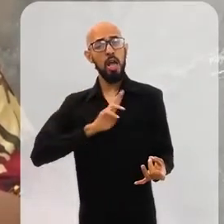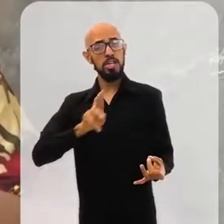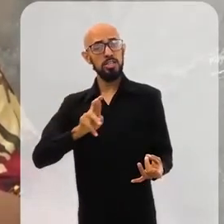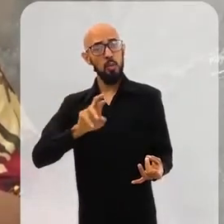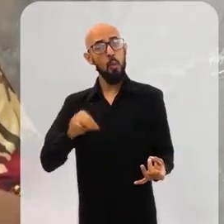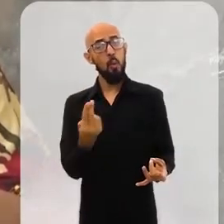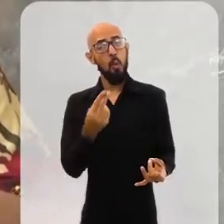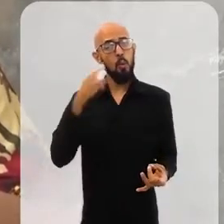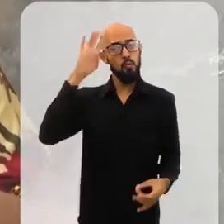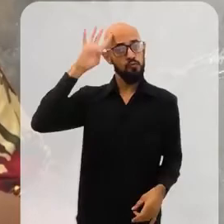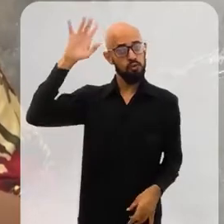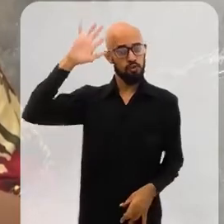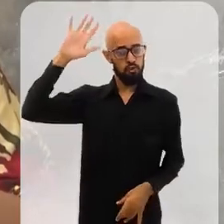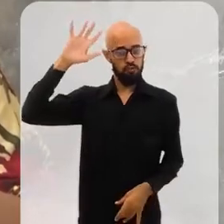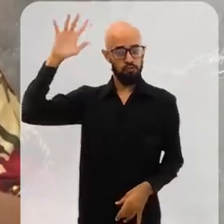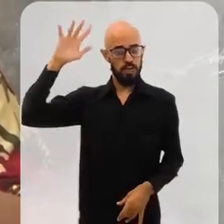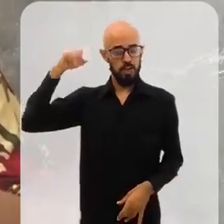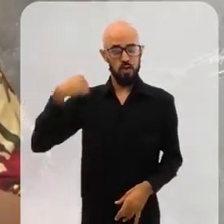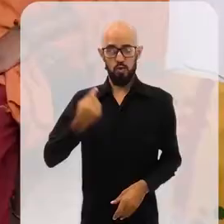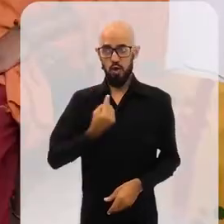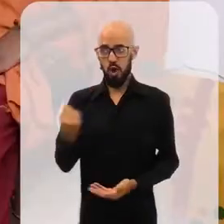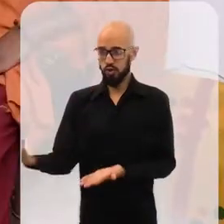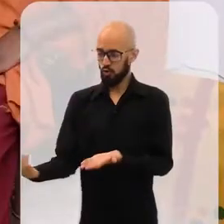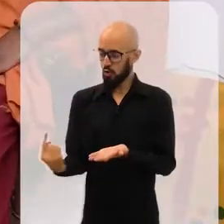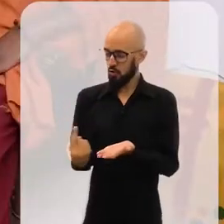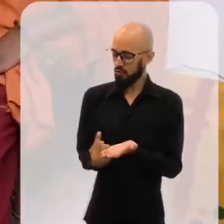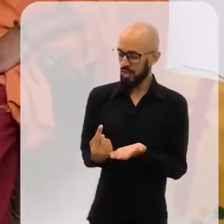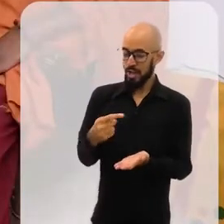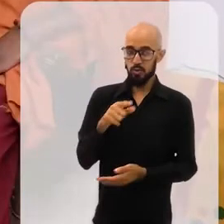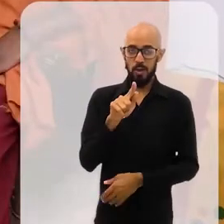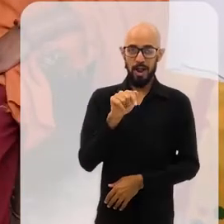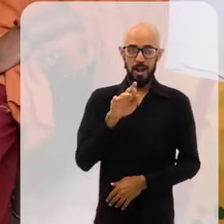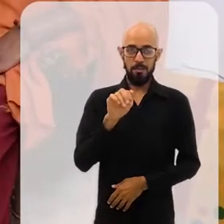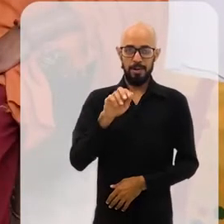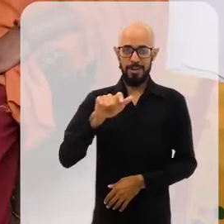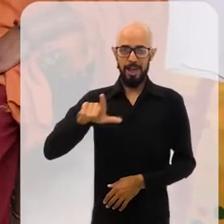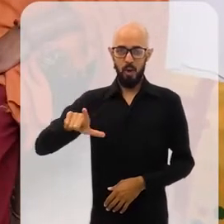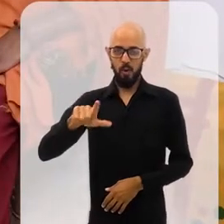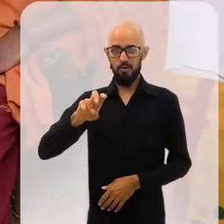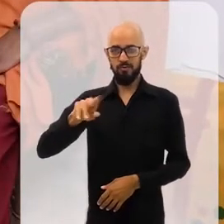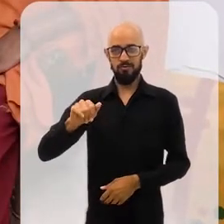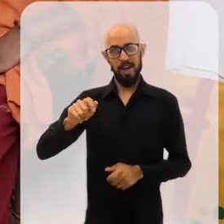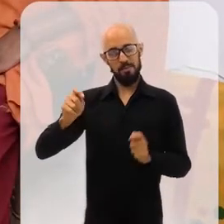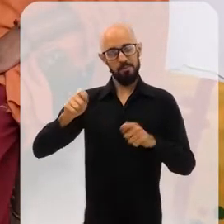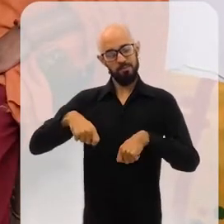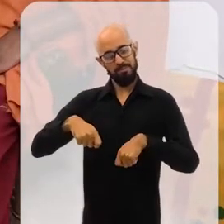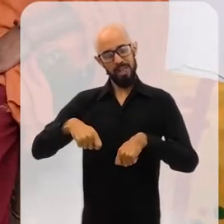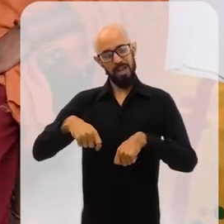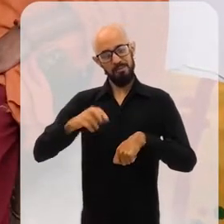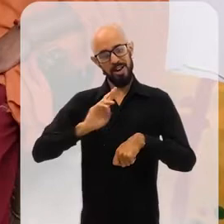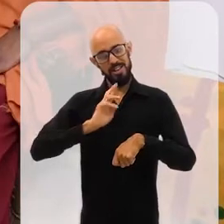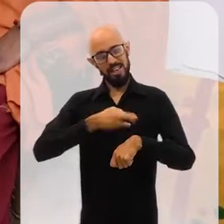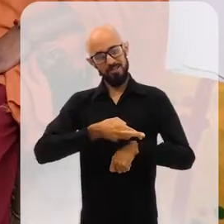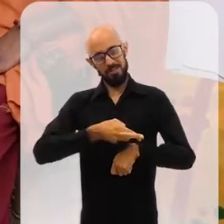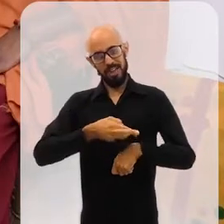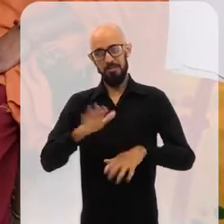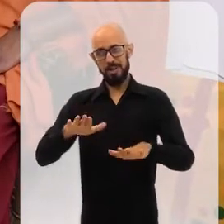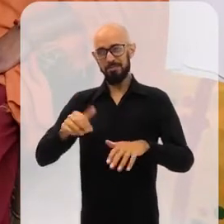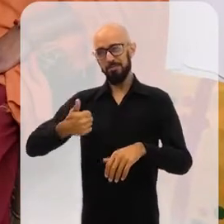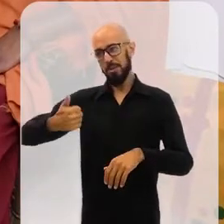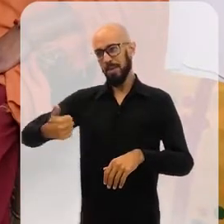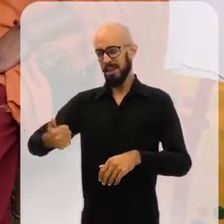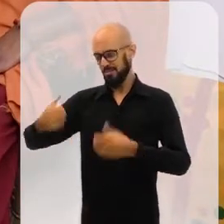filosofia? O nosso convidado, Gabriel Chisil, vai poder nos falar, mas primeiro eu gostaria que ele